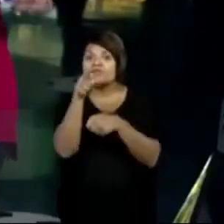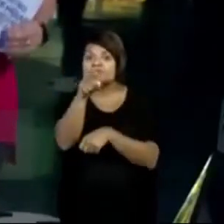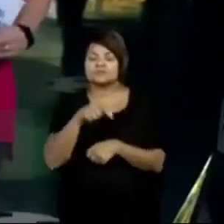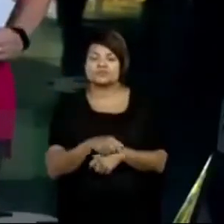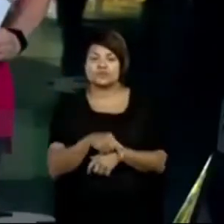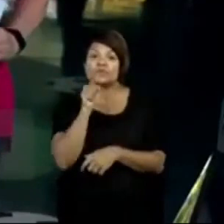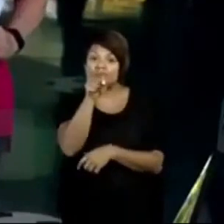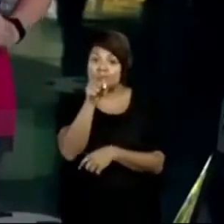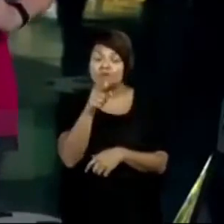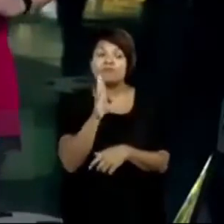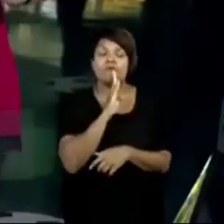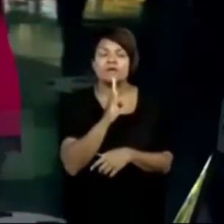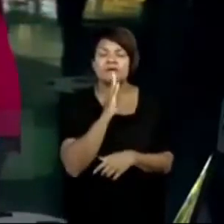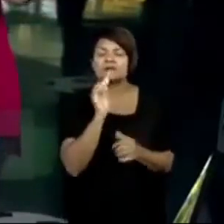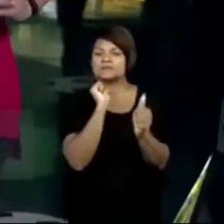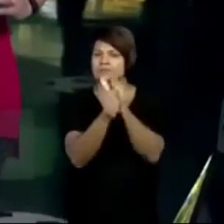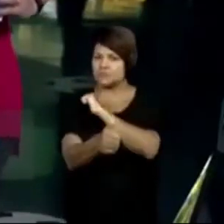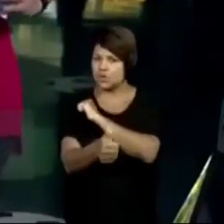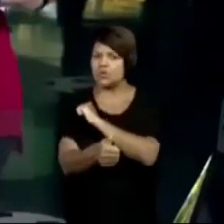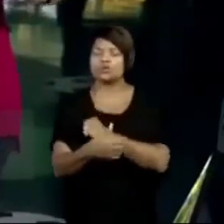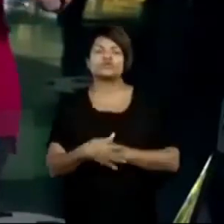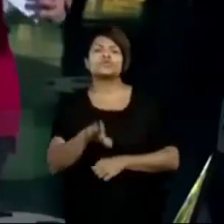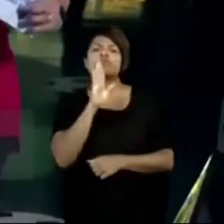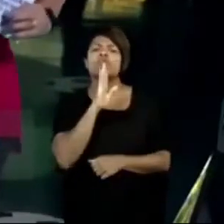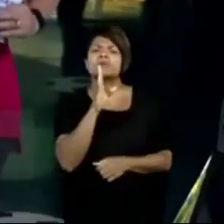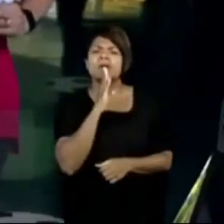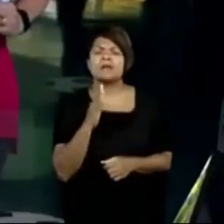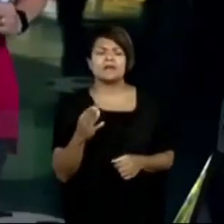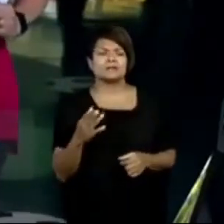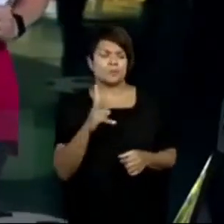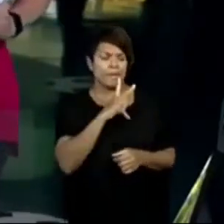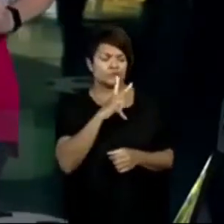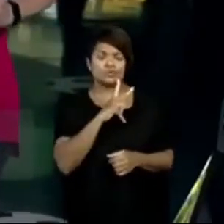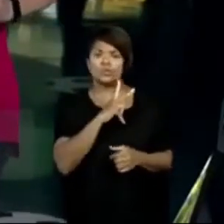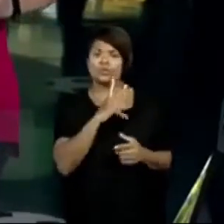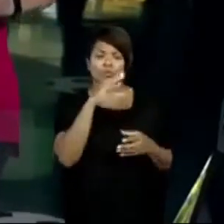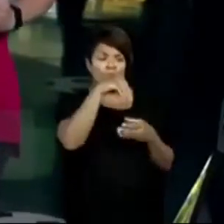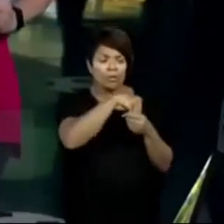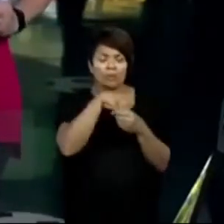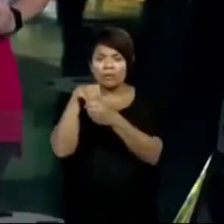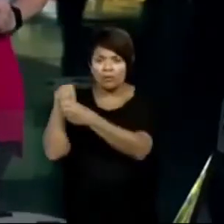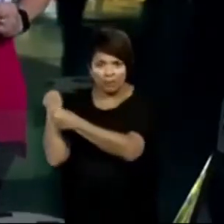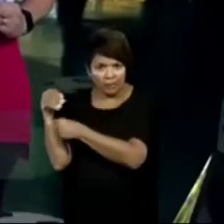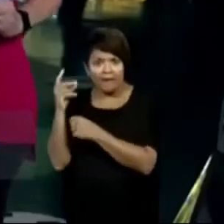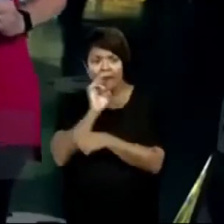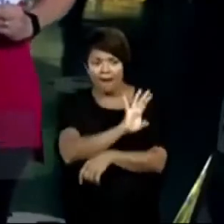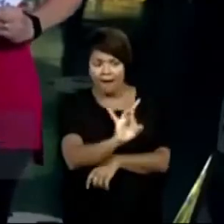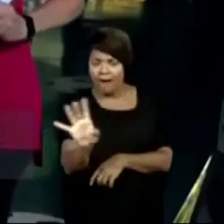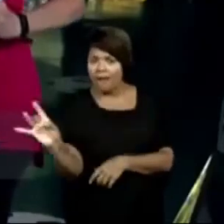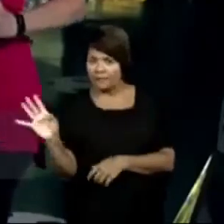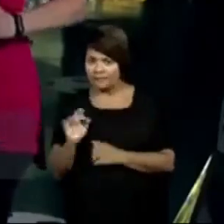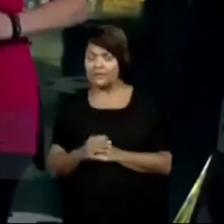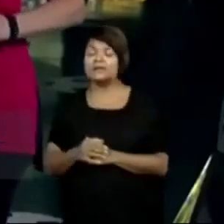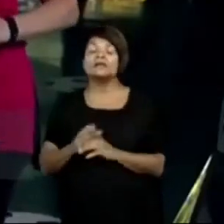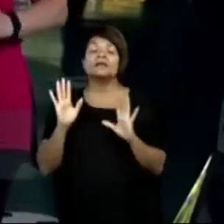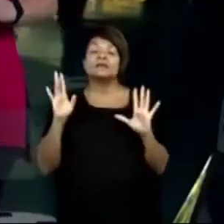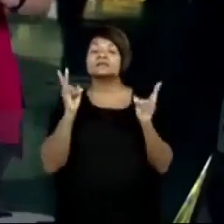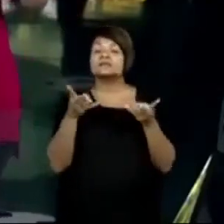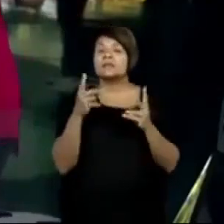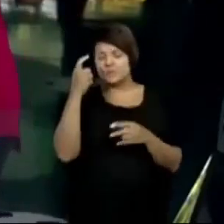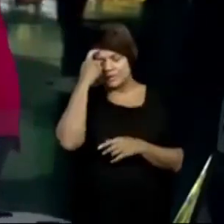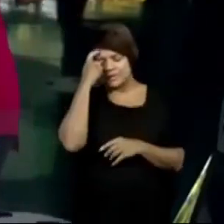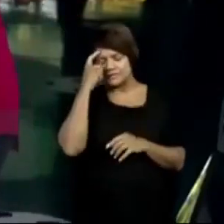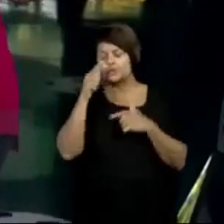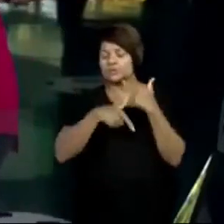vocês conheçam o esporte, conheçam as particularidades dele, mas que sempre a gente pense no trabalho em